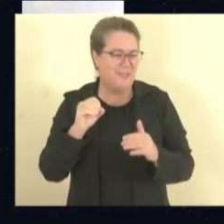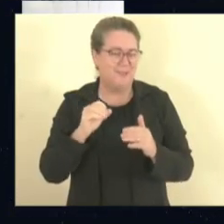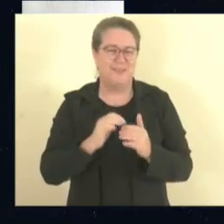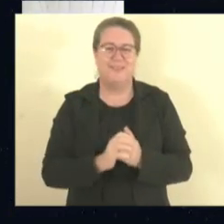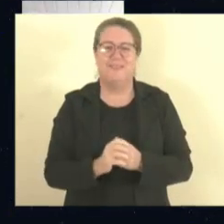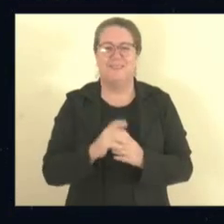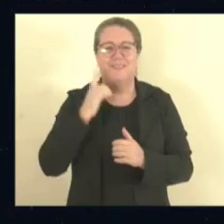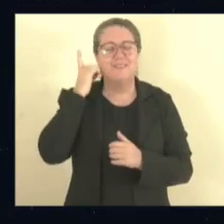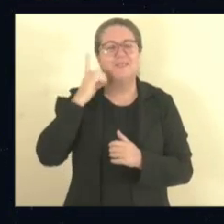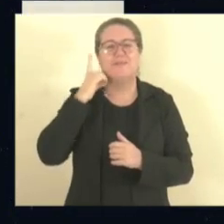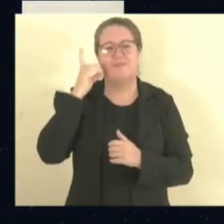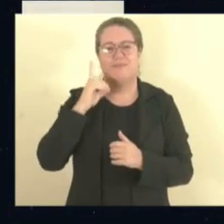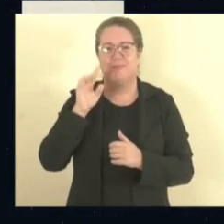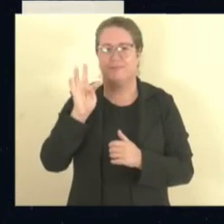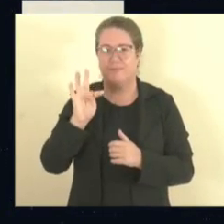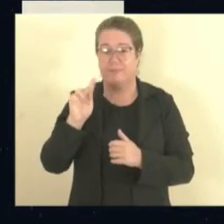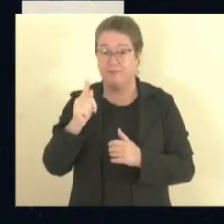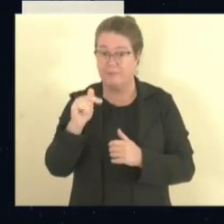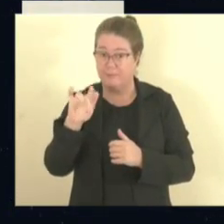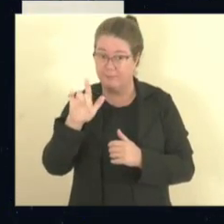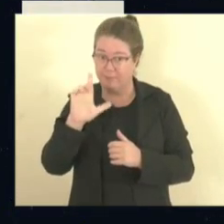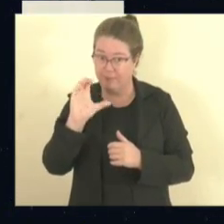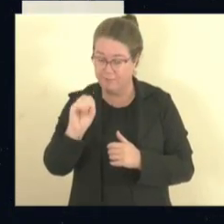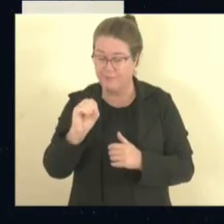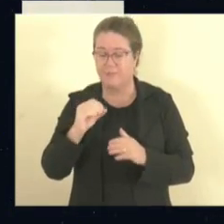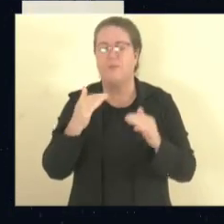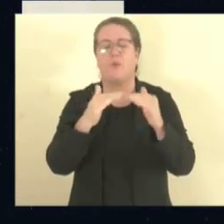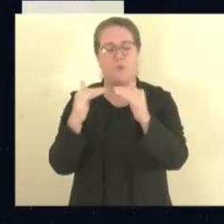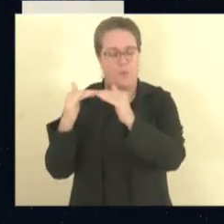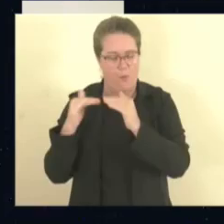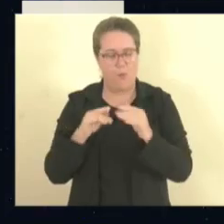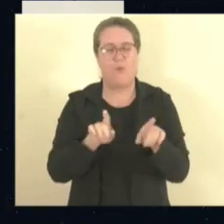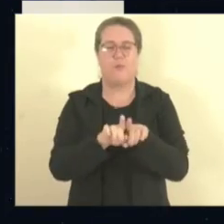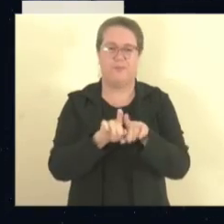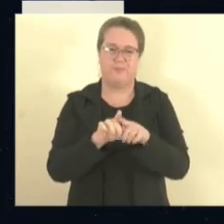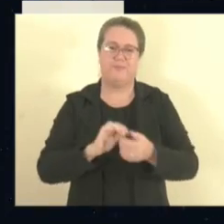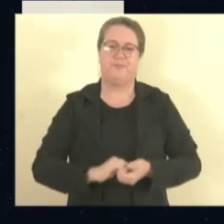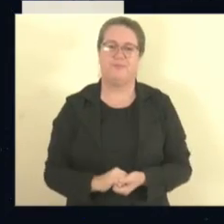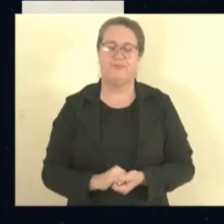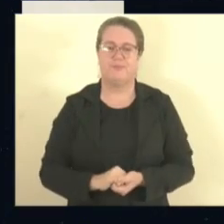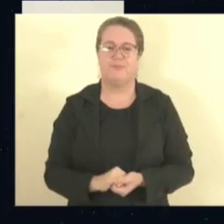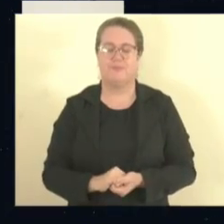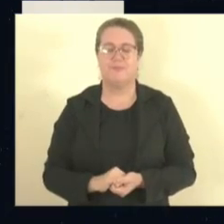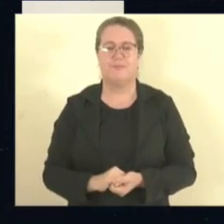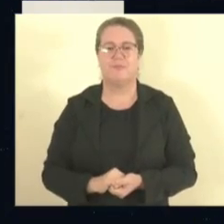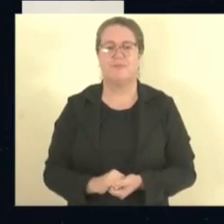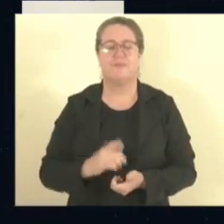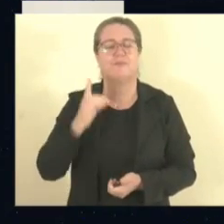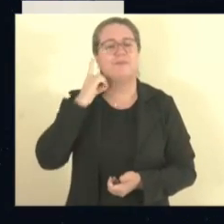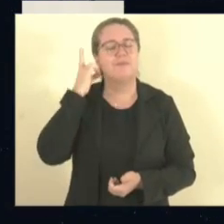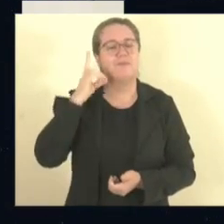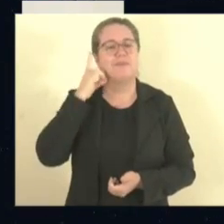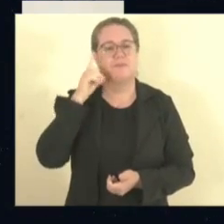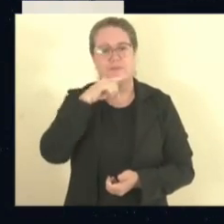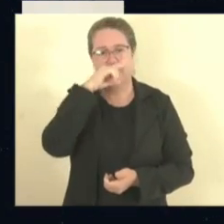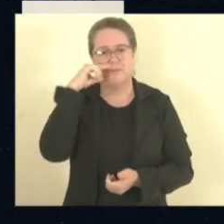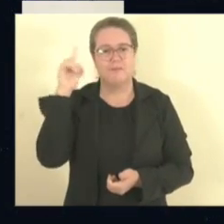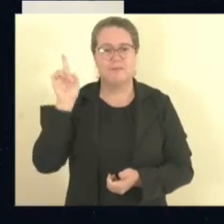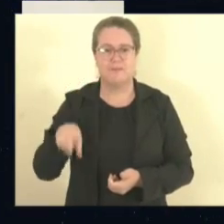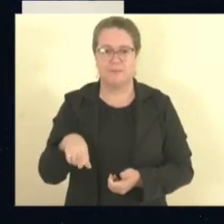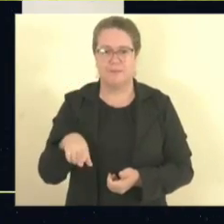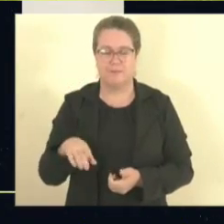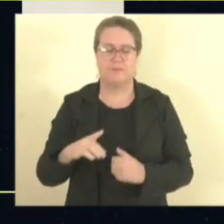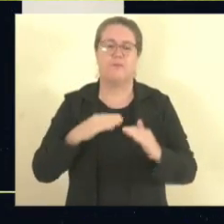Deputado Tiago, em substituição. Como relator, deputado Mazinho. Obrigado, deputado Tiago. Deputado Capitão Assunção.